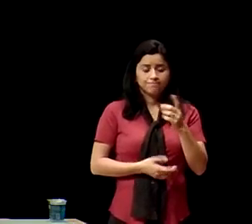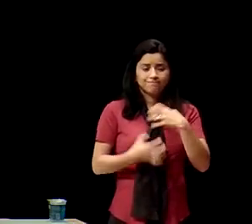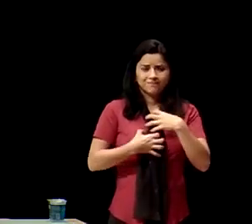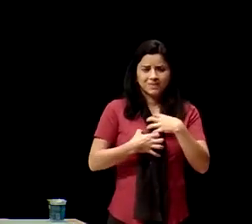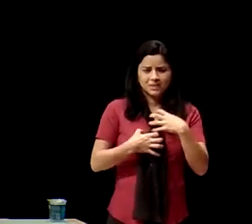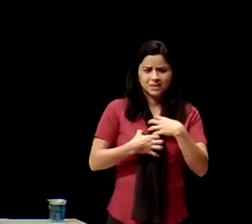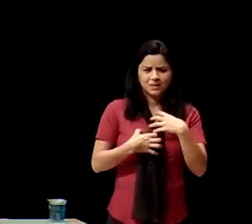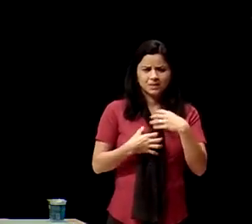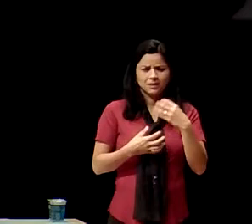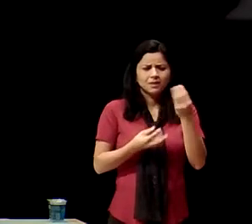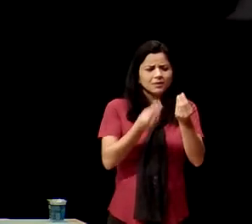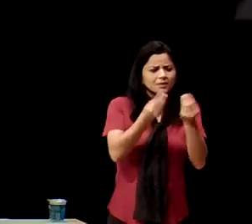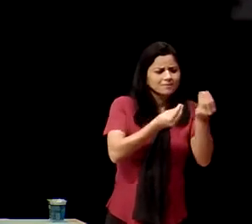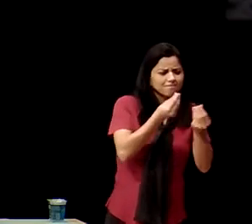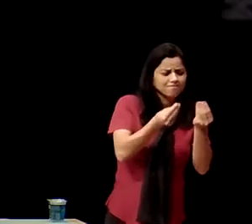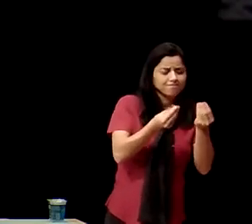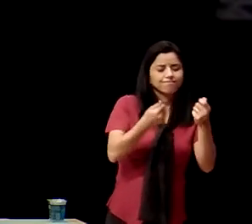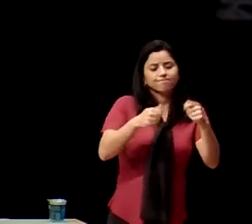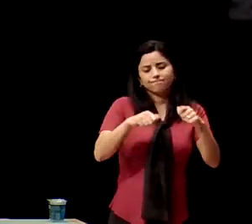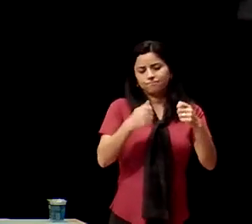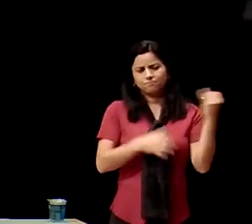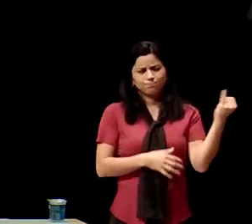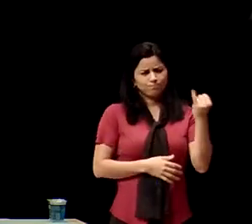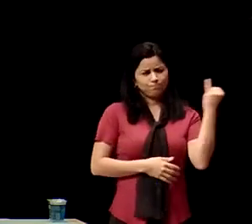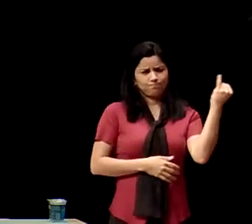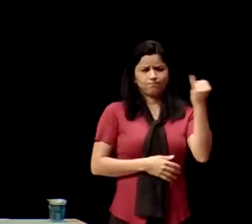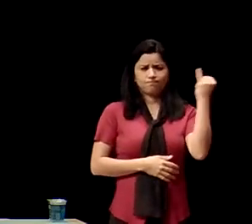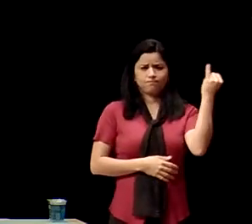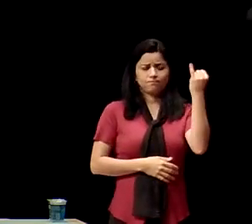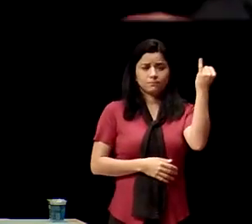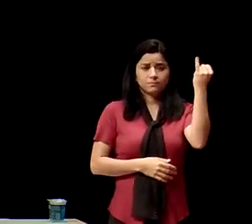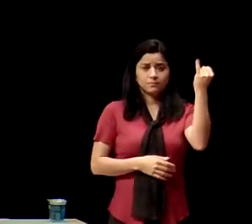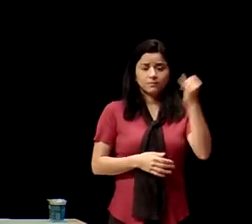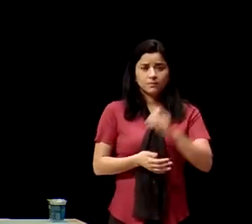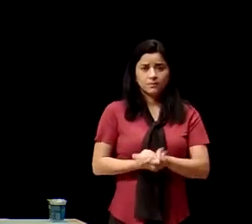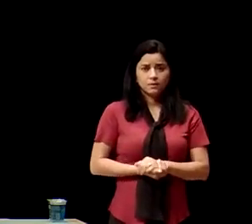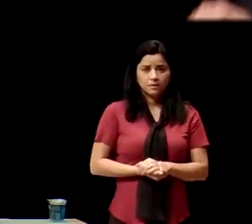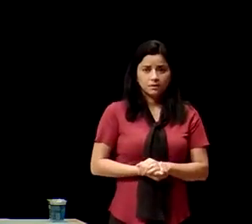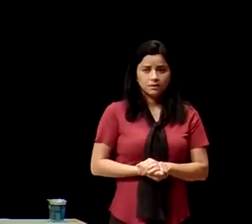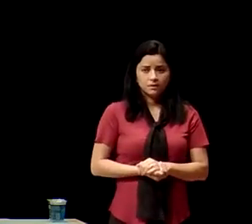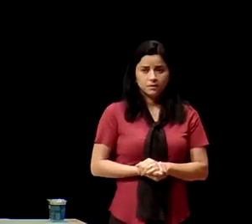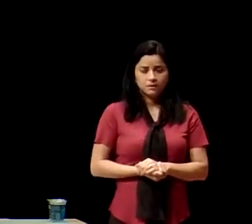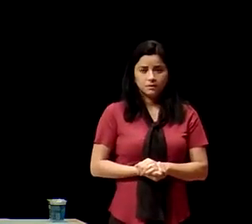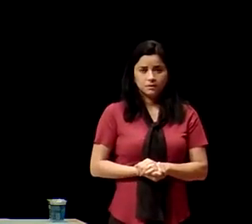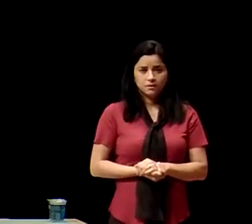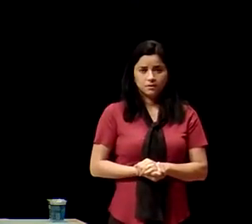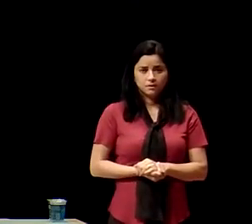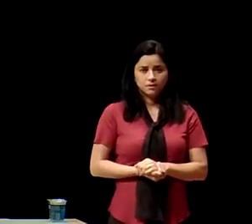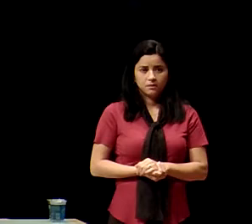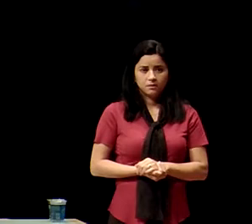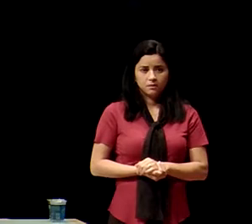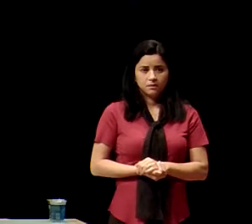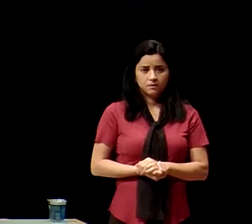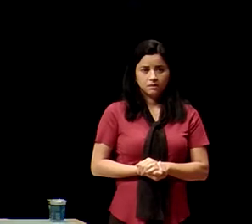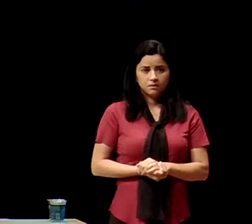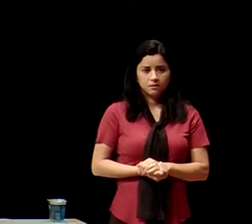da expertise que é necessário. And then I turn to the